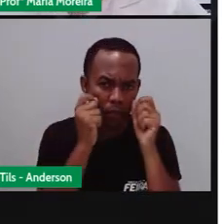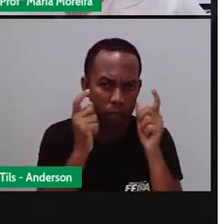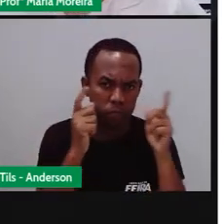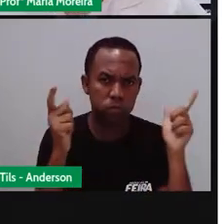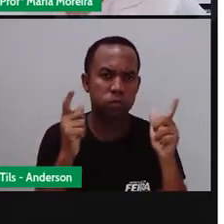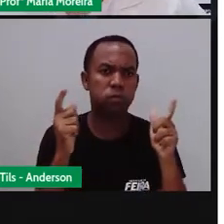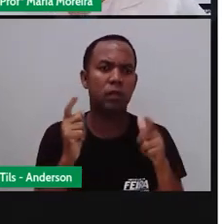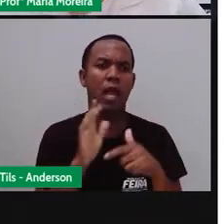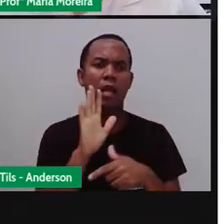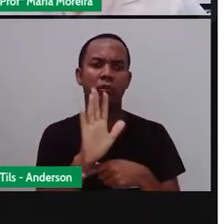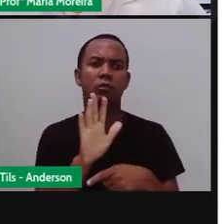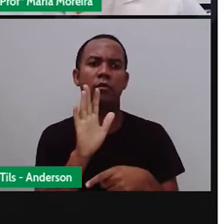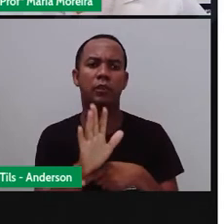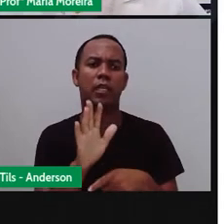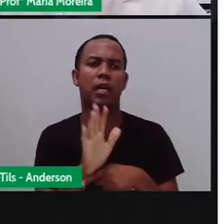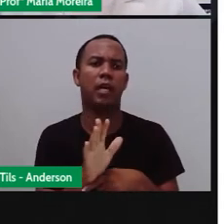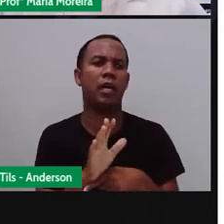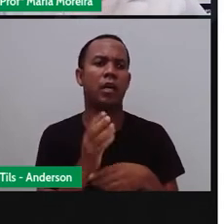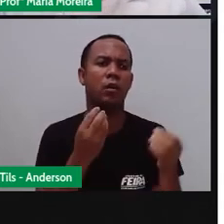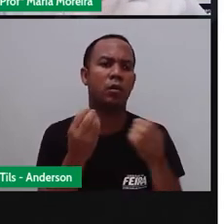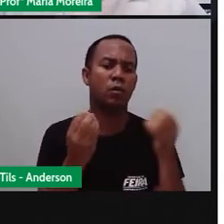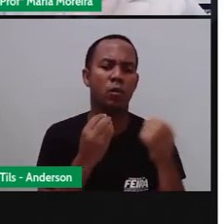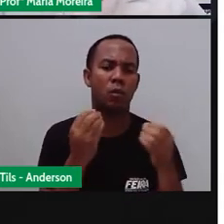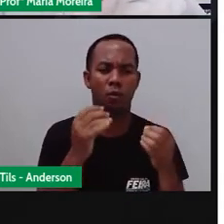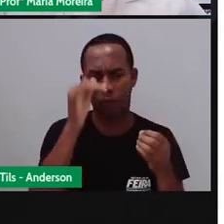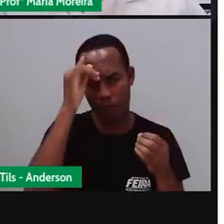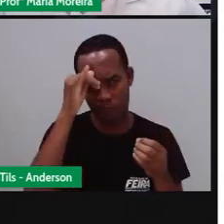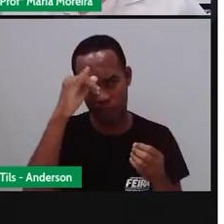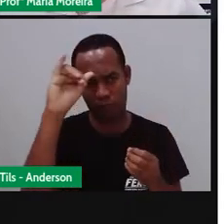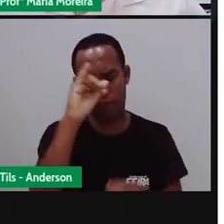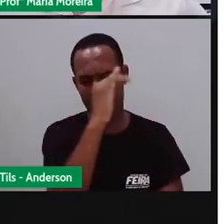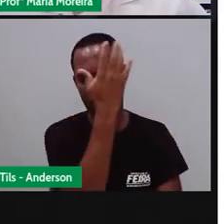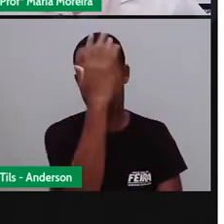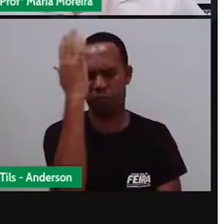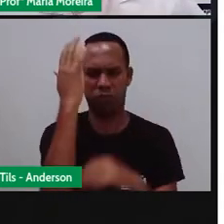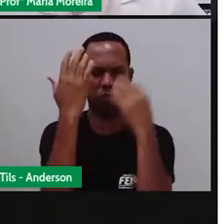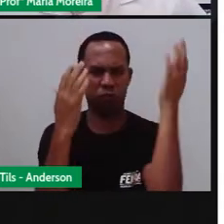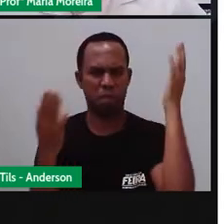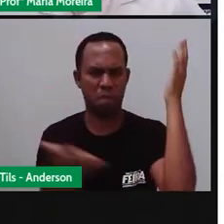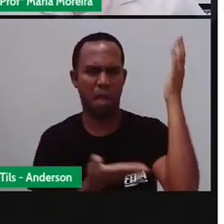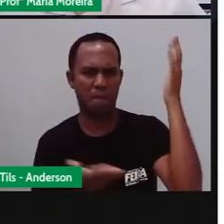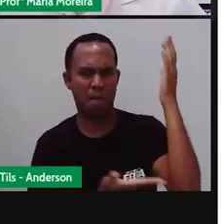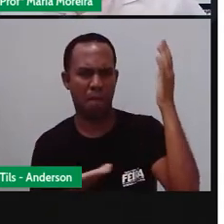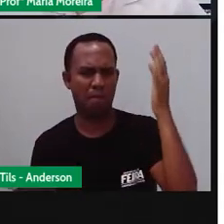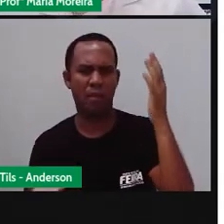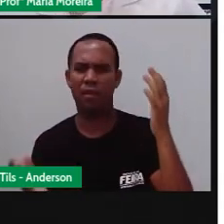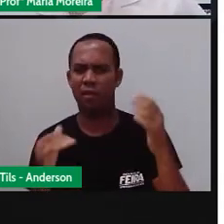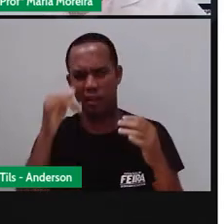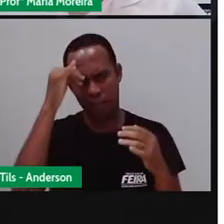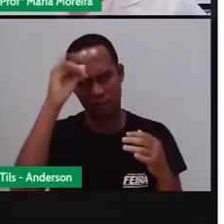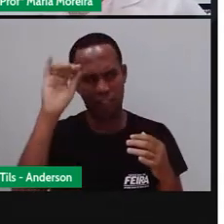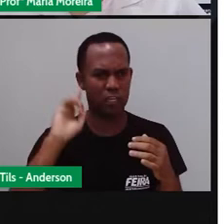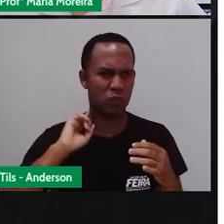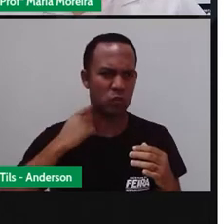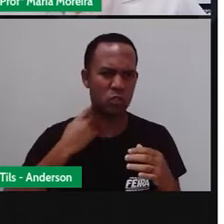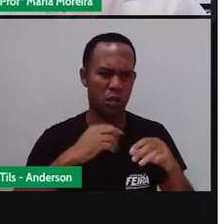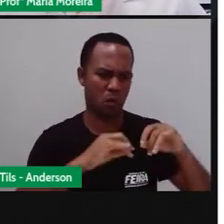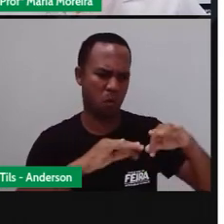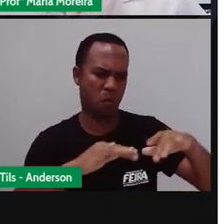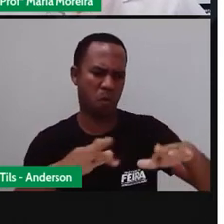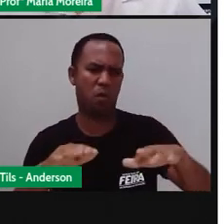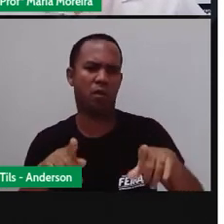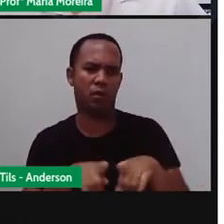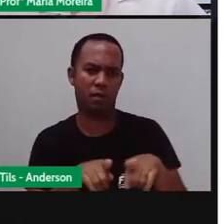o desmatamento, né, essa poluição desenfreada, essa produção do lixo, esse lixo ser jogado em qualquer lugar.